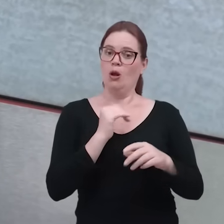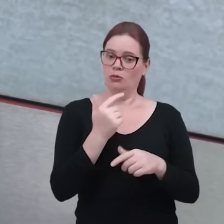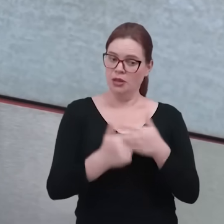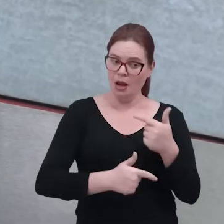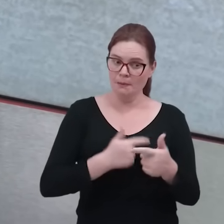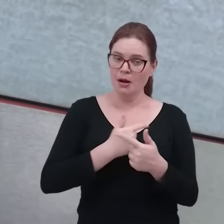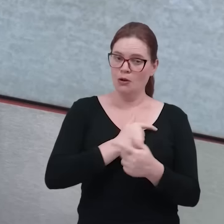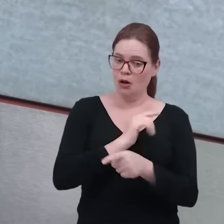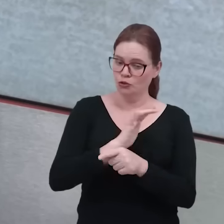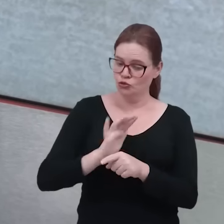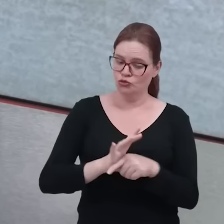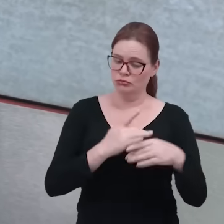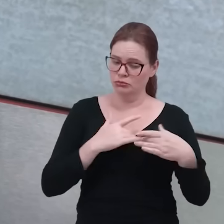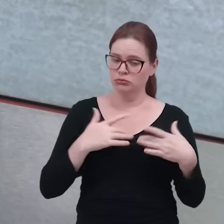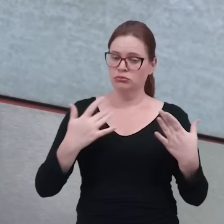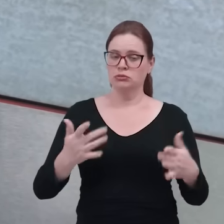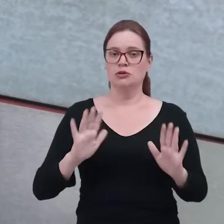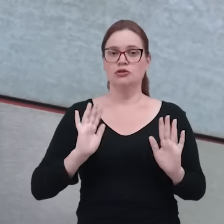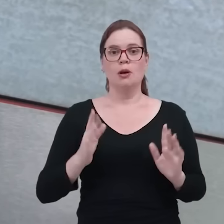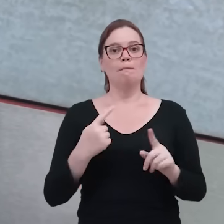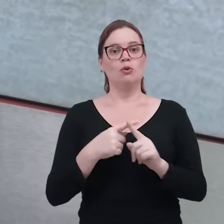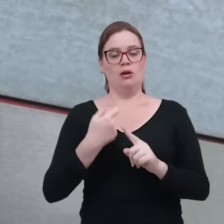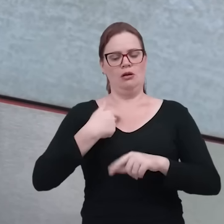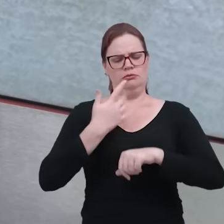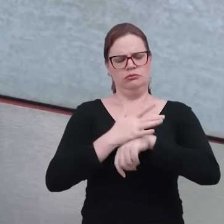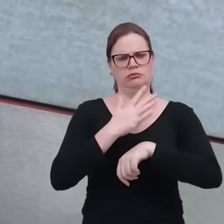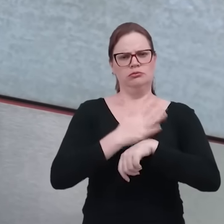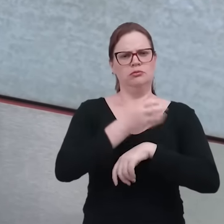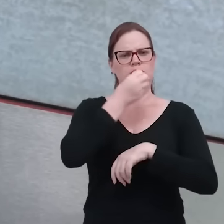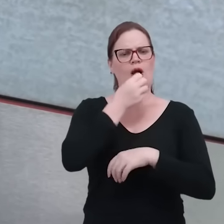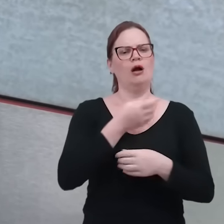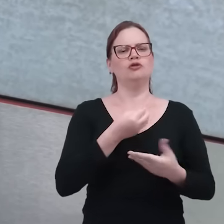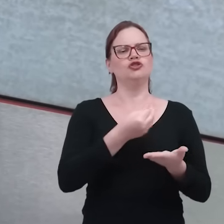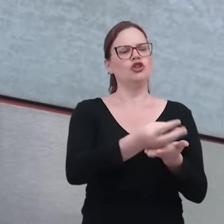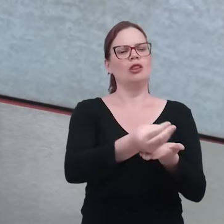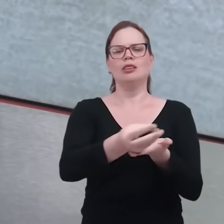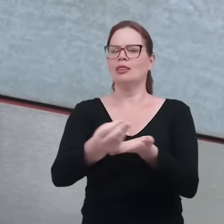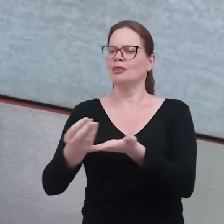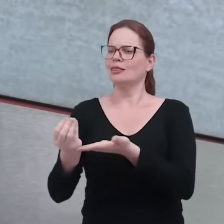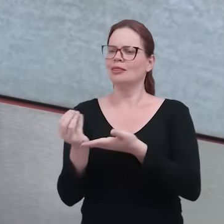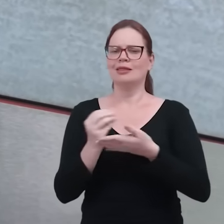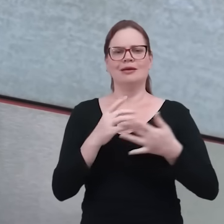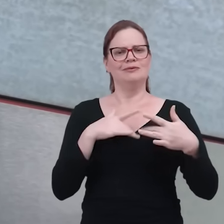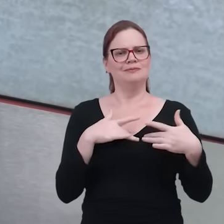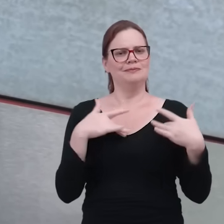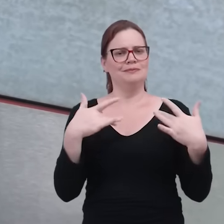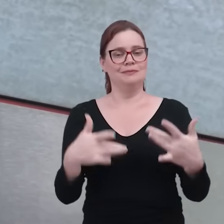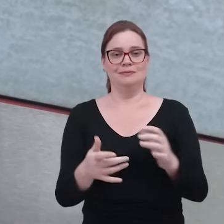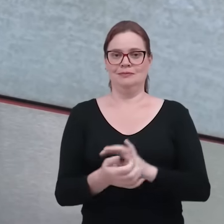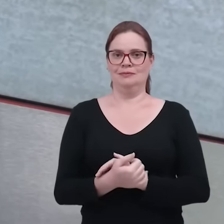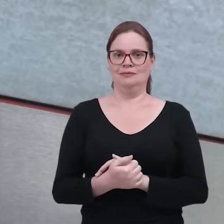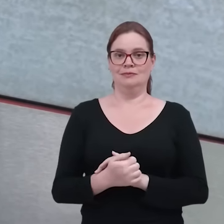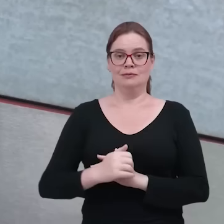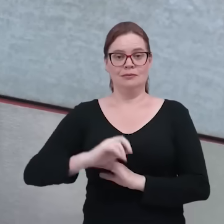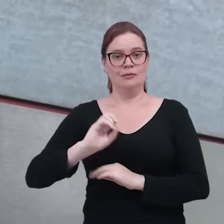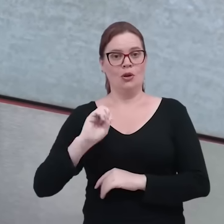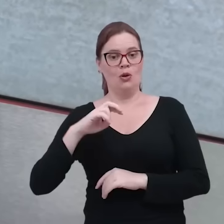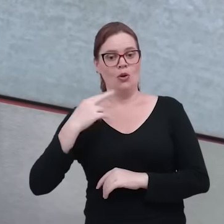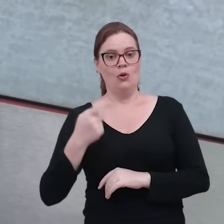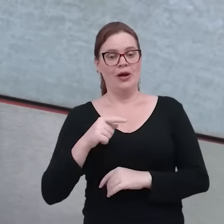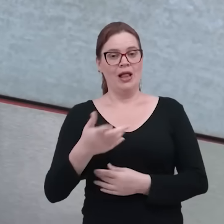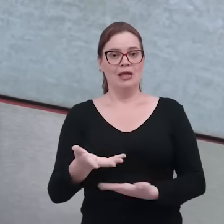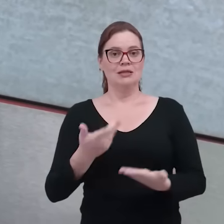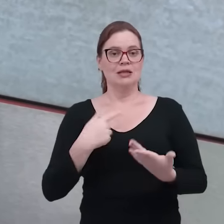salvação. E elas julgam isso através das suas práticas, as práticas de boas obras que elas realizam, o ato de